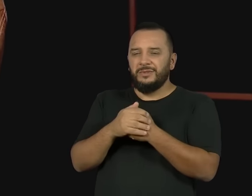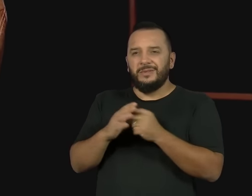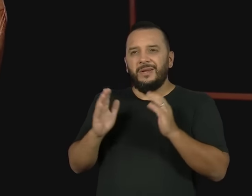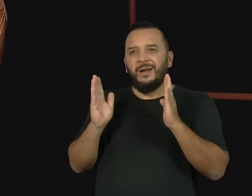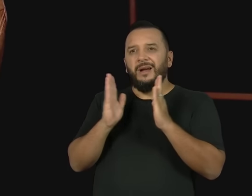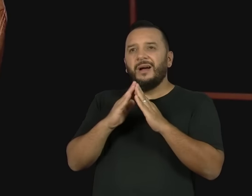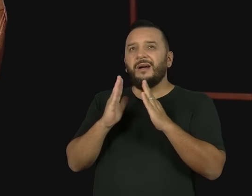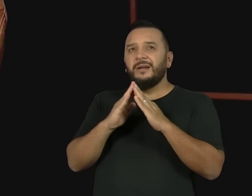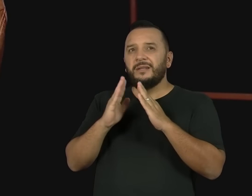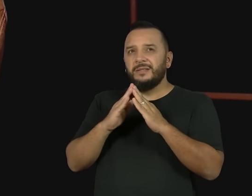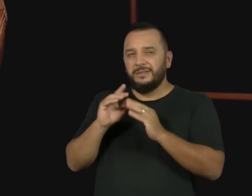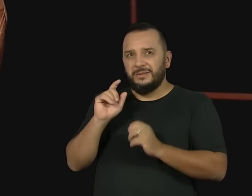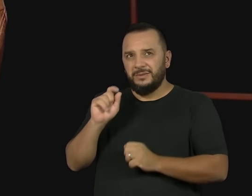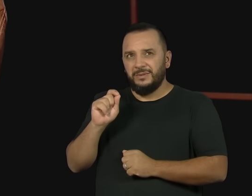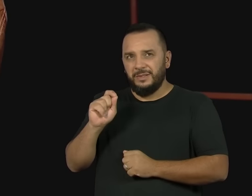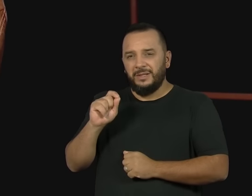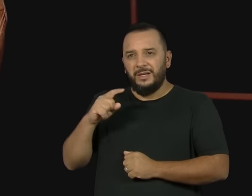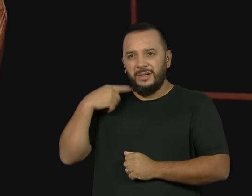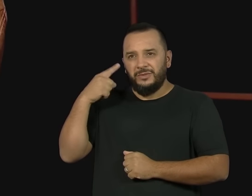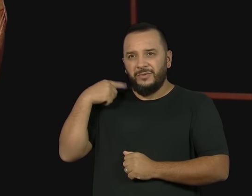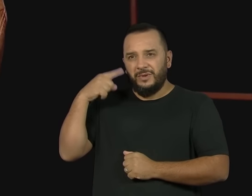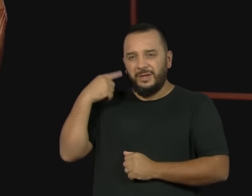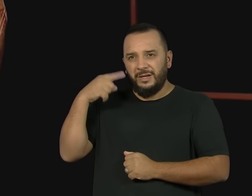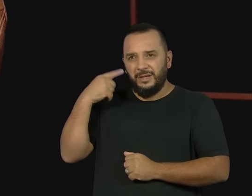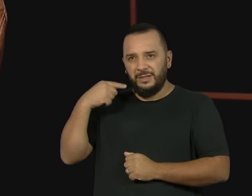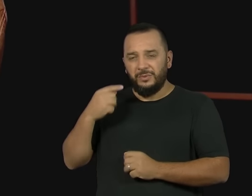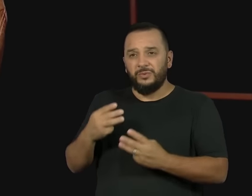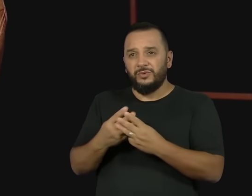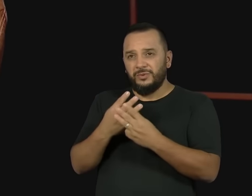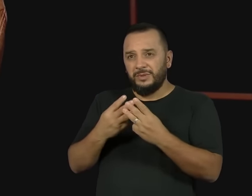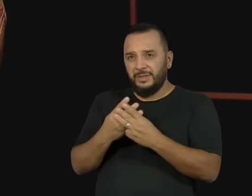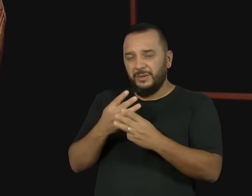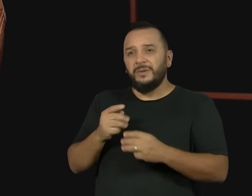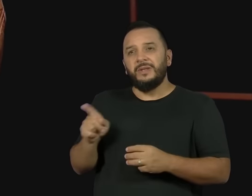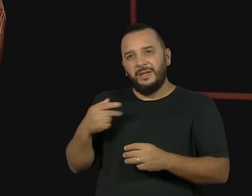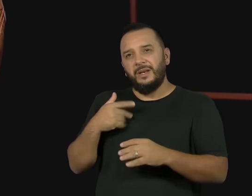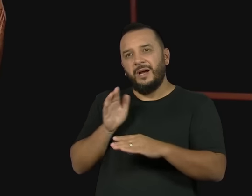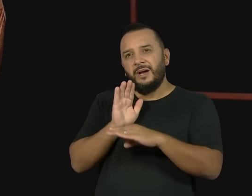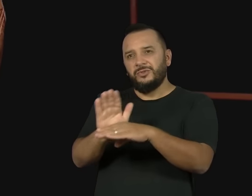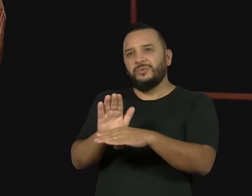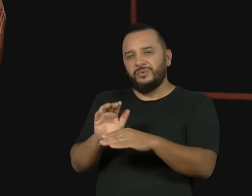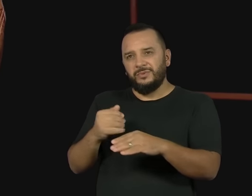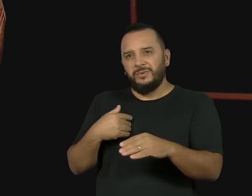um advogado judeu que ele tinha